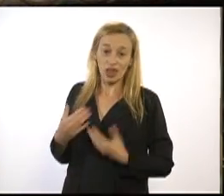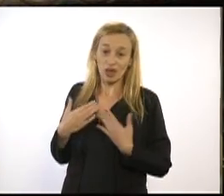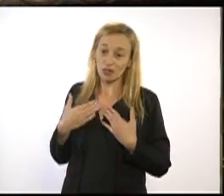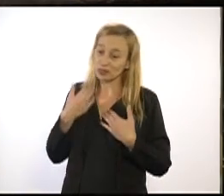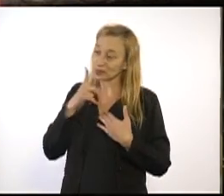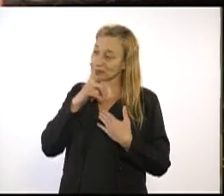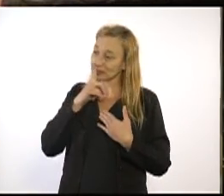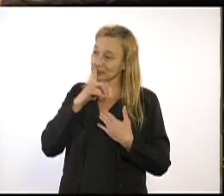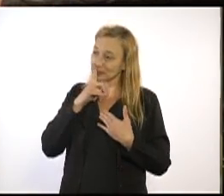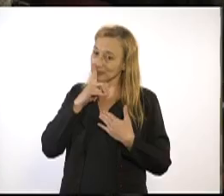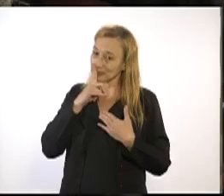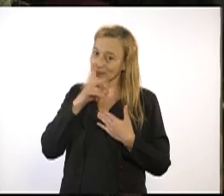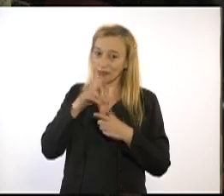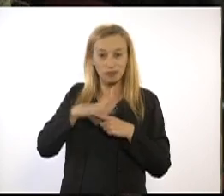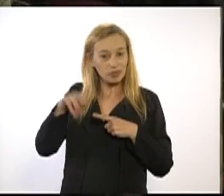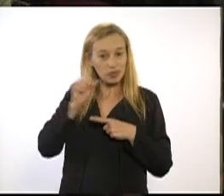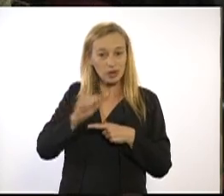bem.